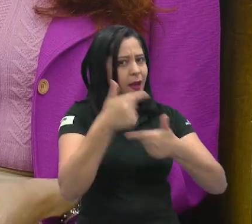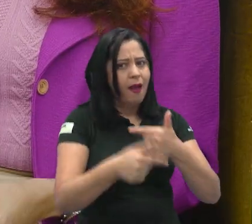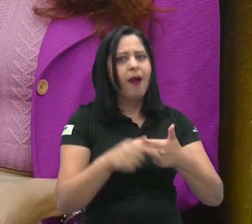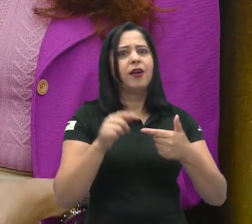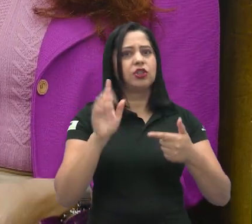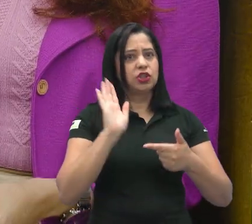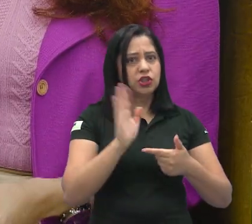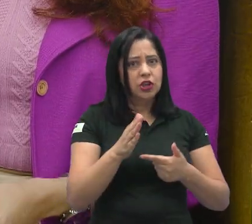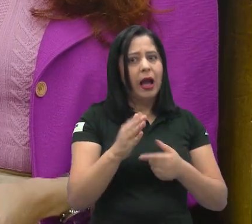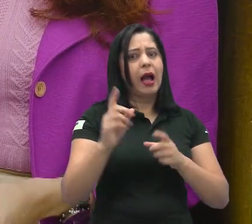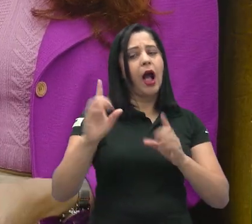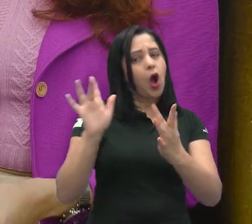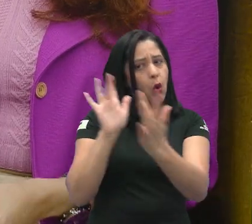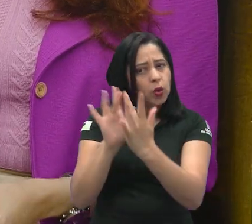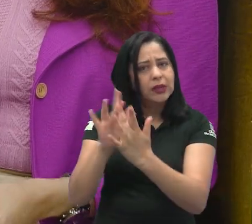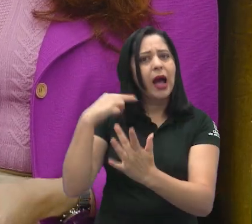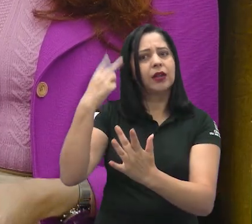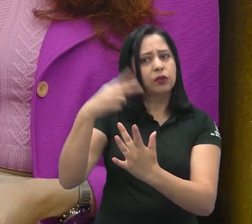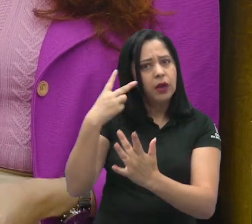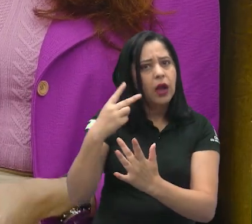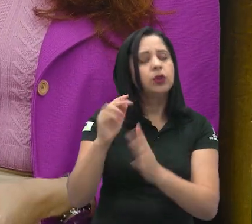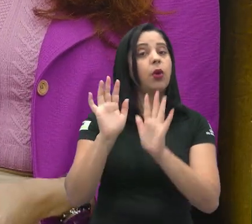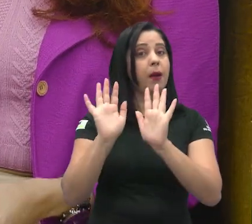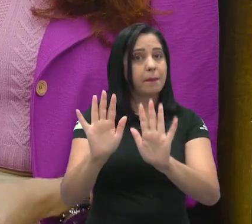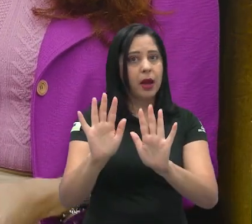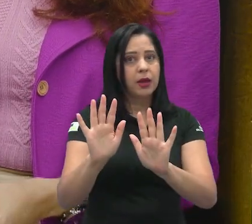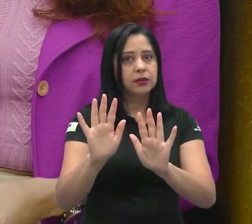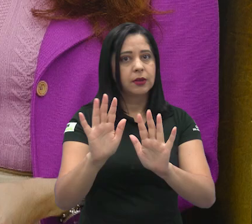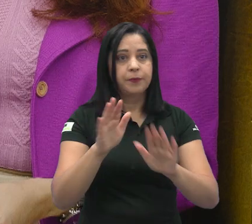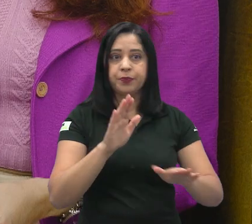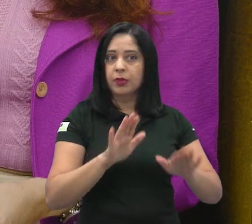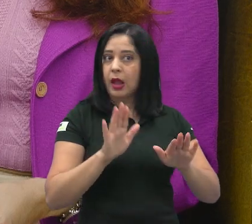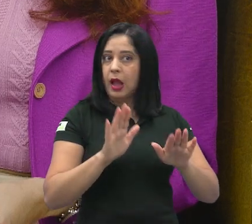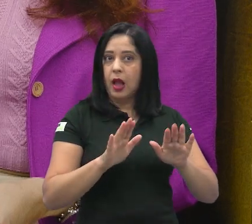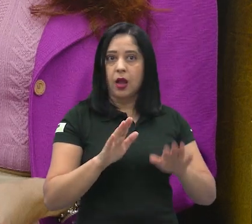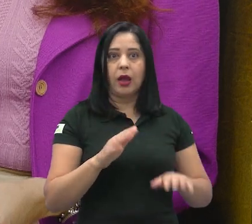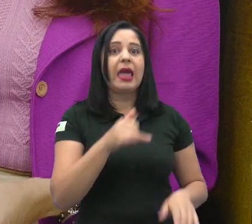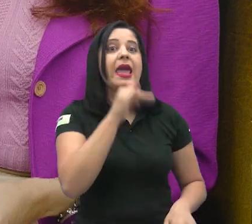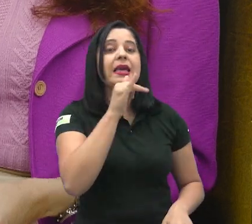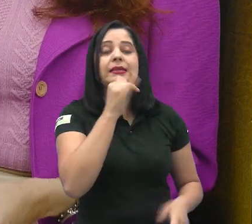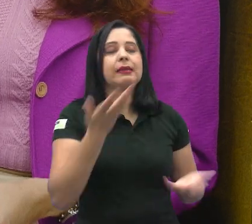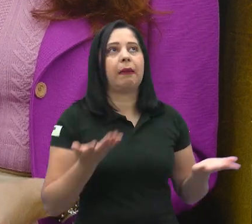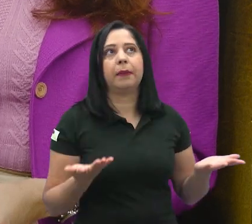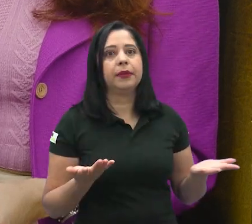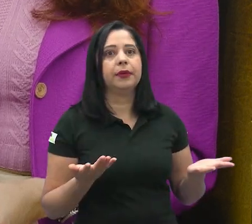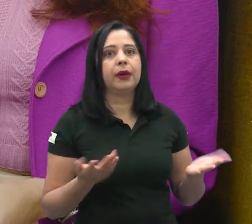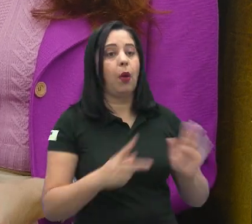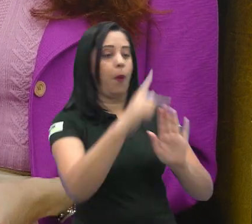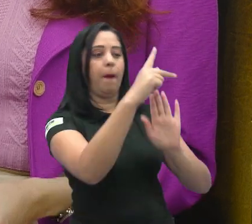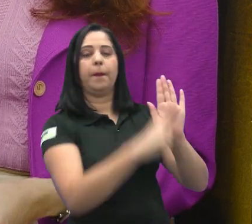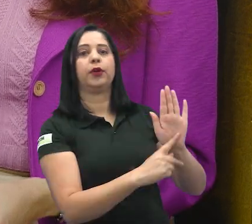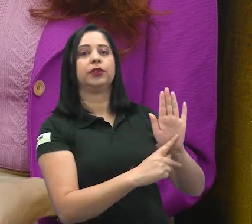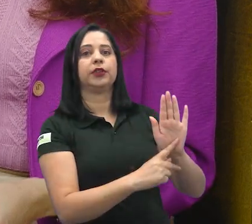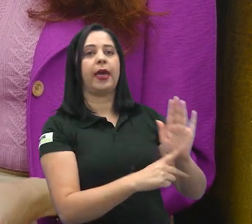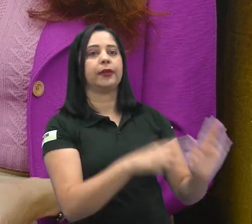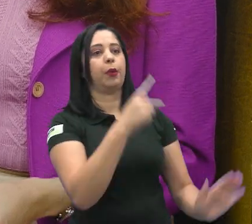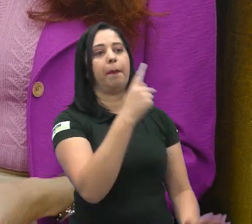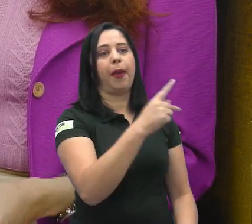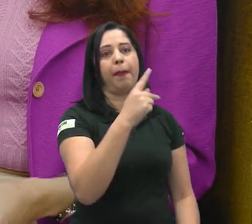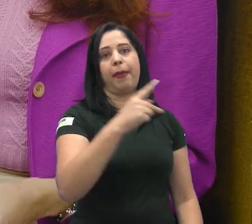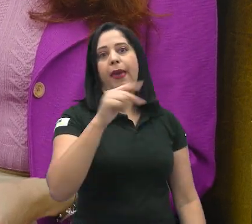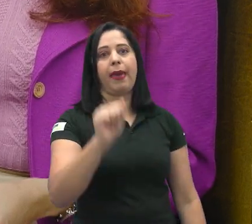vereadores, com política, são muitos assuntos que envolvem a cidade e nem sempre a gente sabe de tudo, né? Por exemplo, chega um projeto do